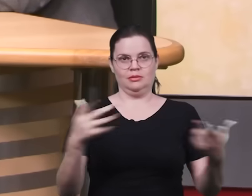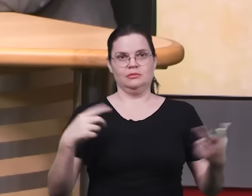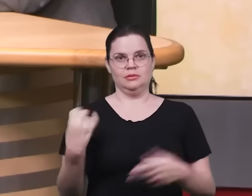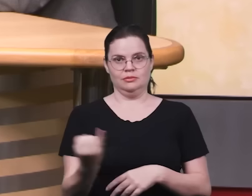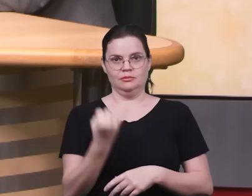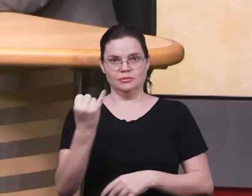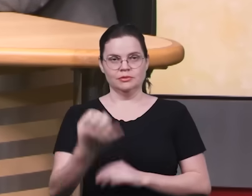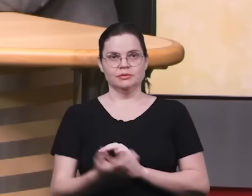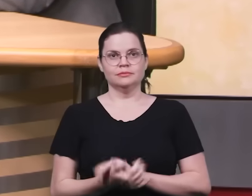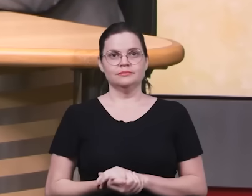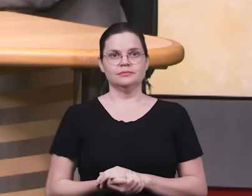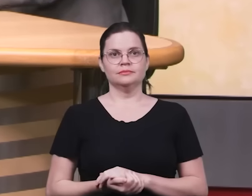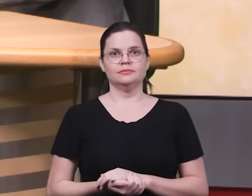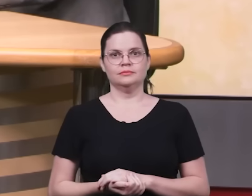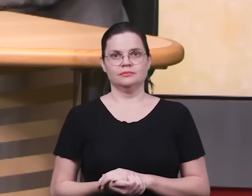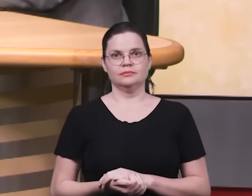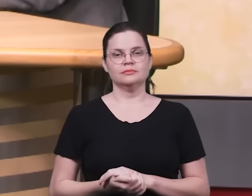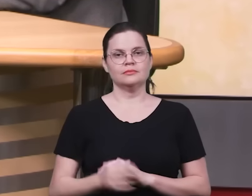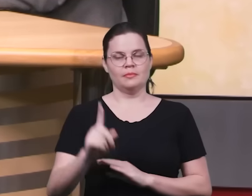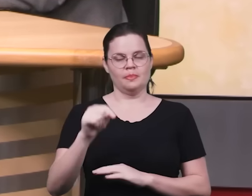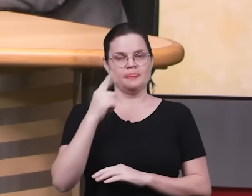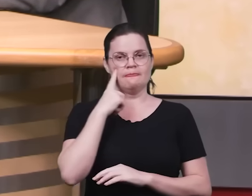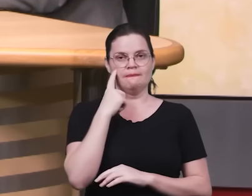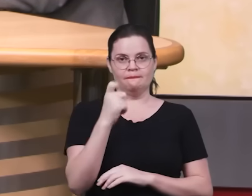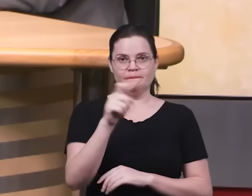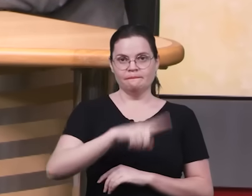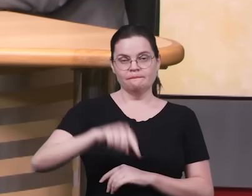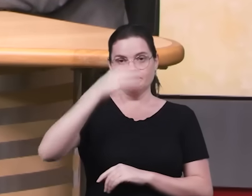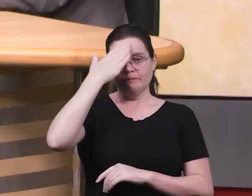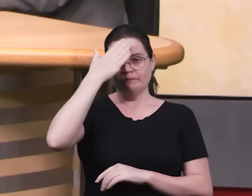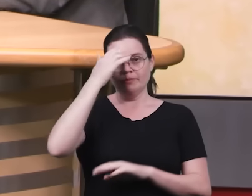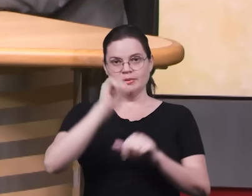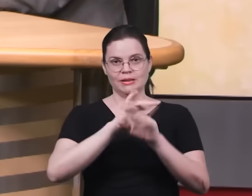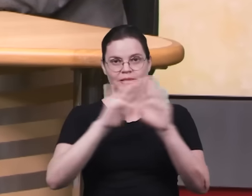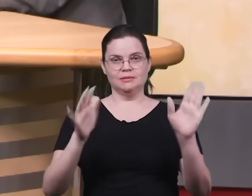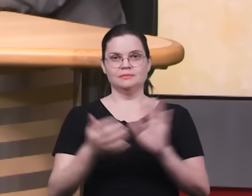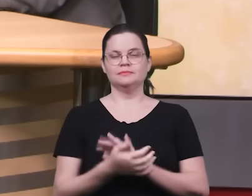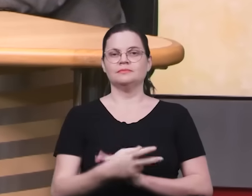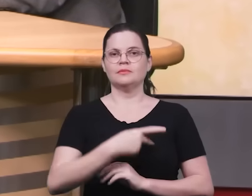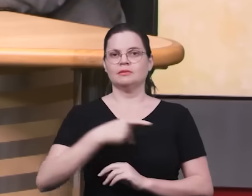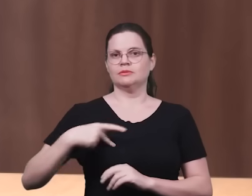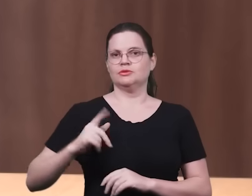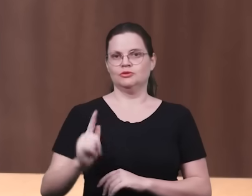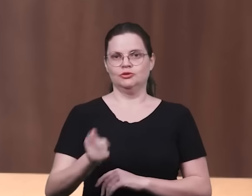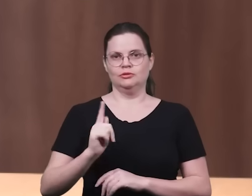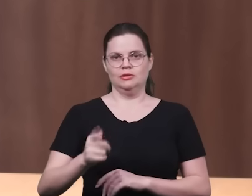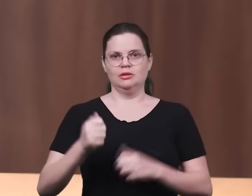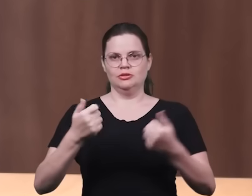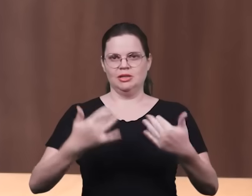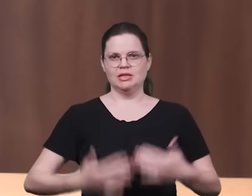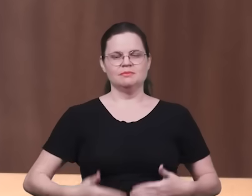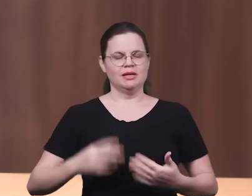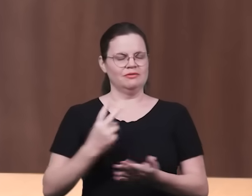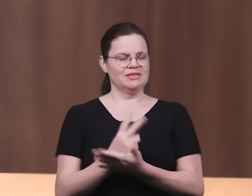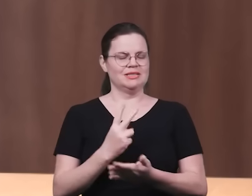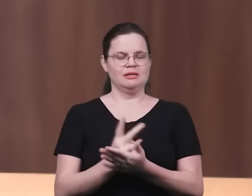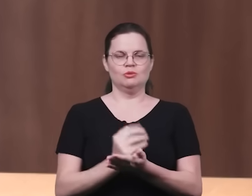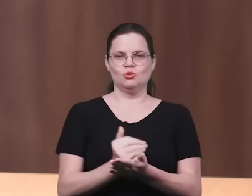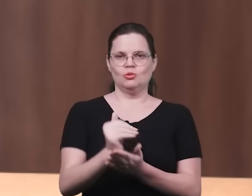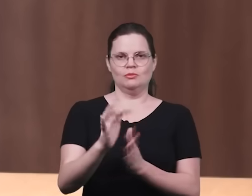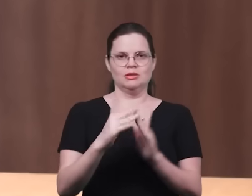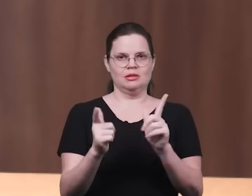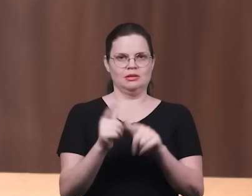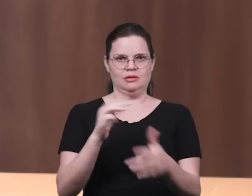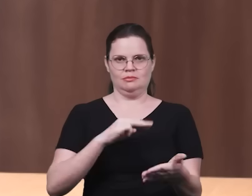Isso é interessante para os irmãos entenderem. Eu te ensinava muito isso no começo também, porque